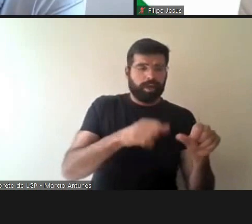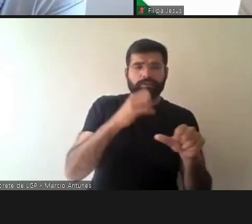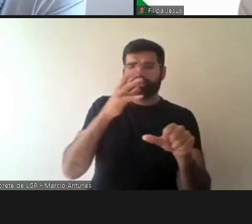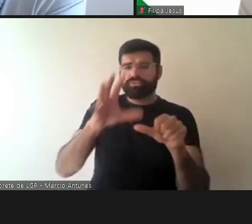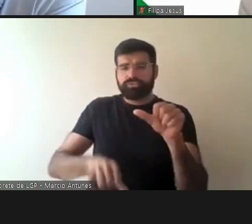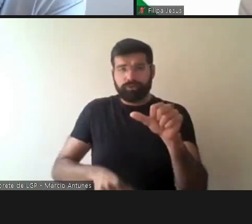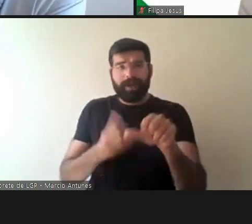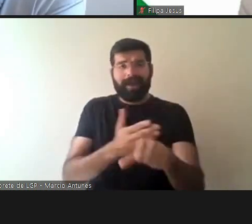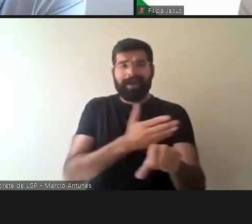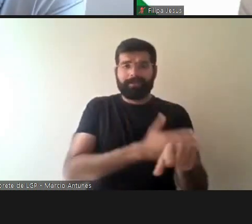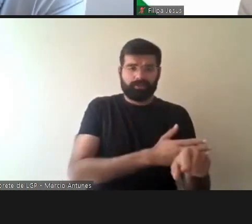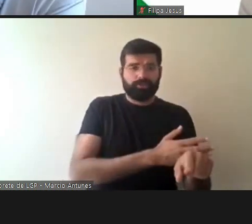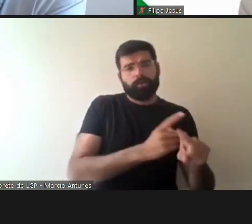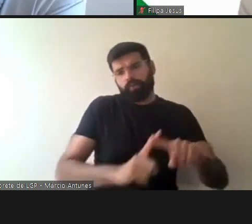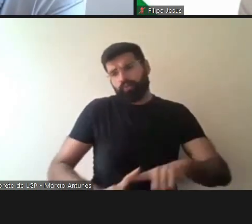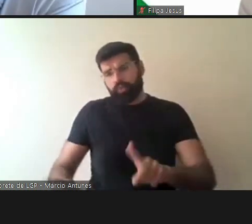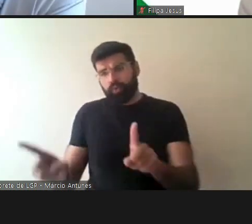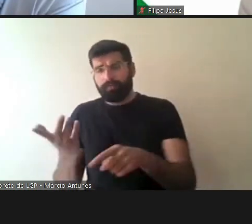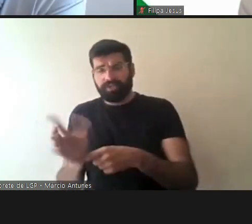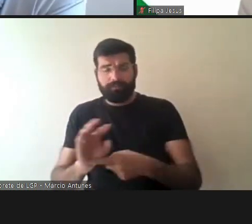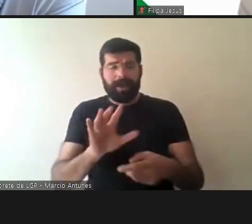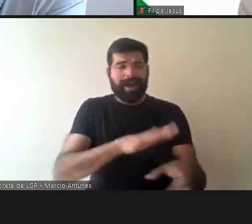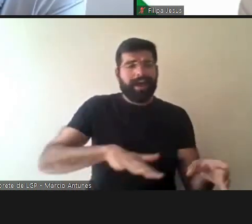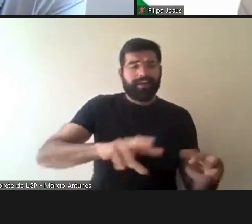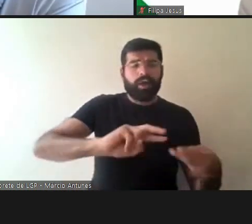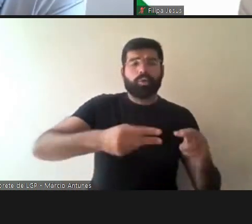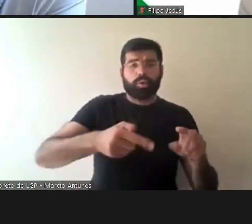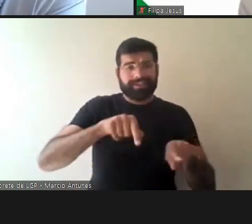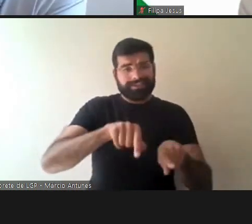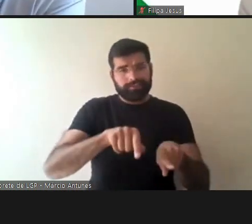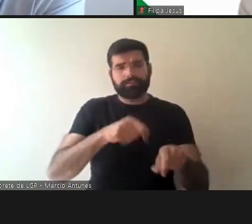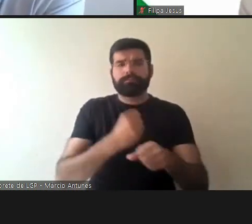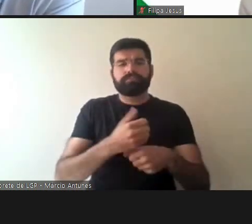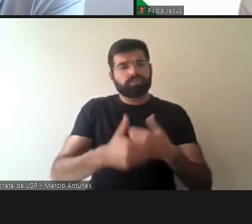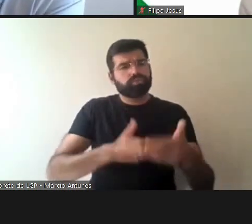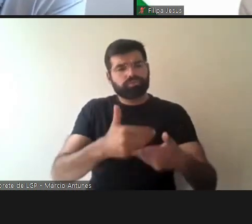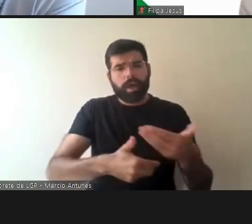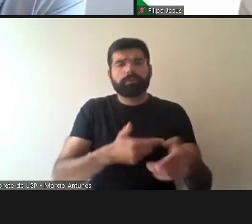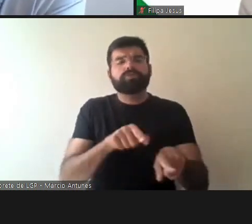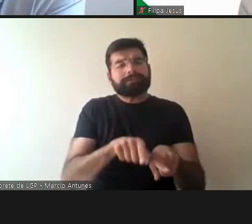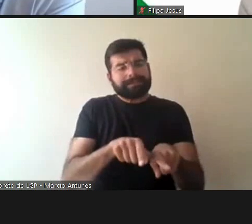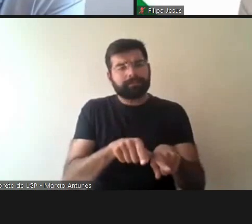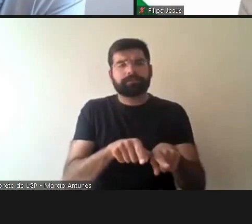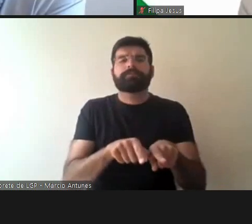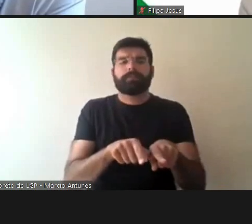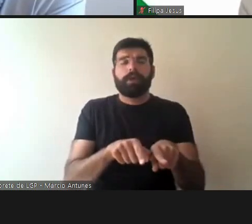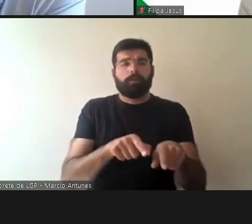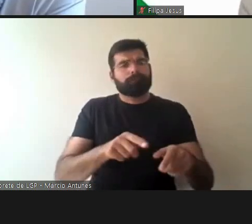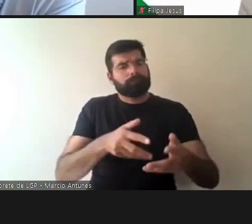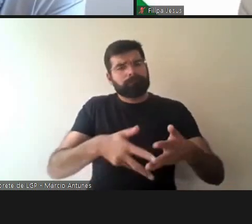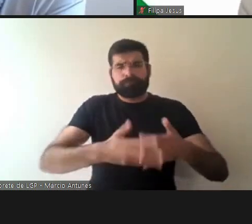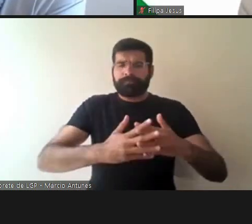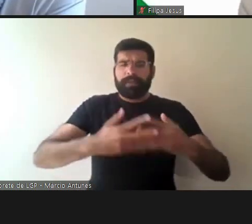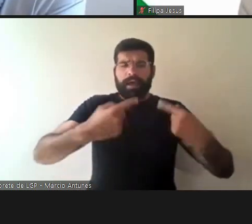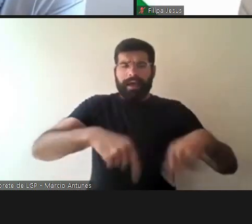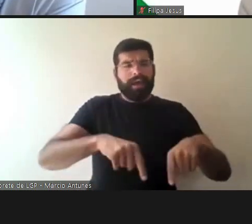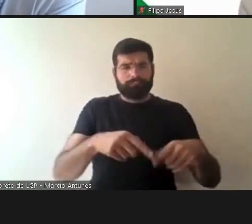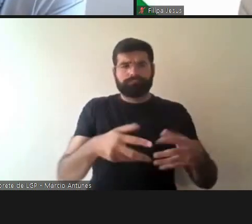Quando, por exemplo, no domínio autárquico, este é um processo já mais consolidado, digamos, em